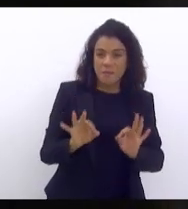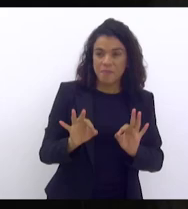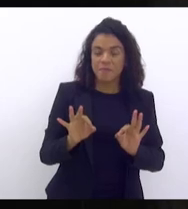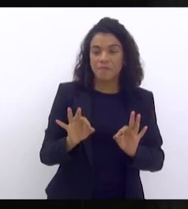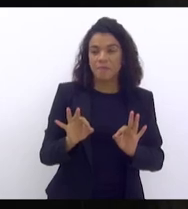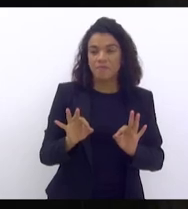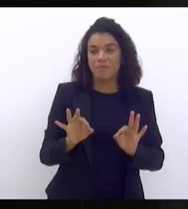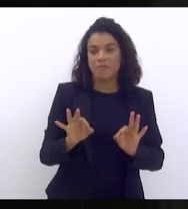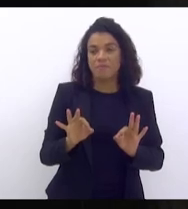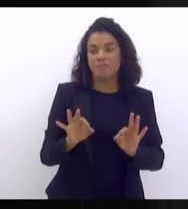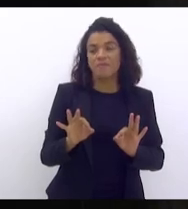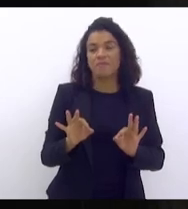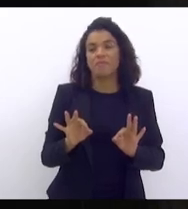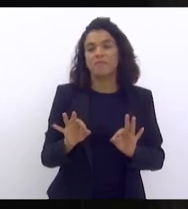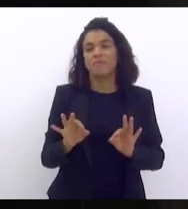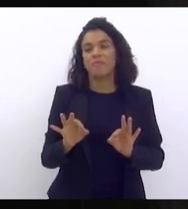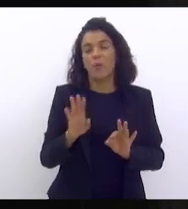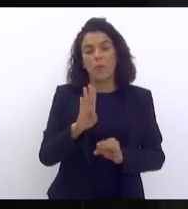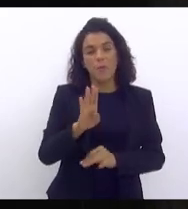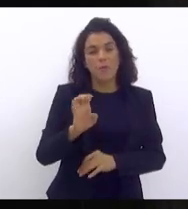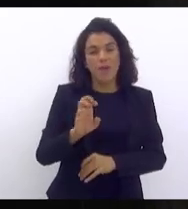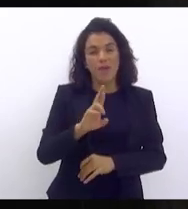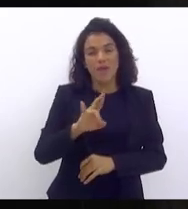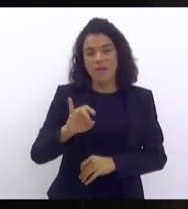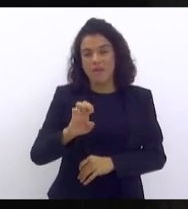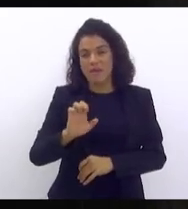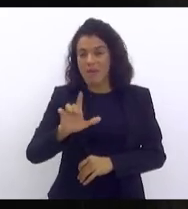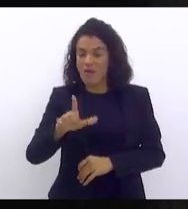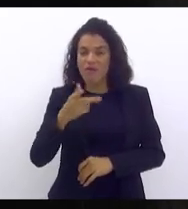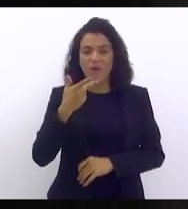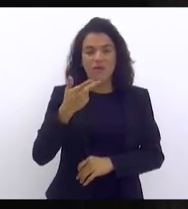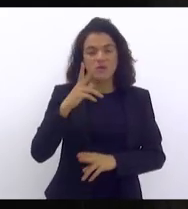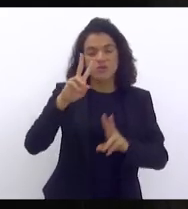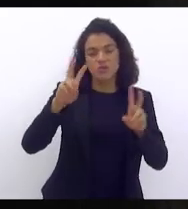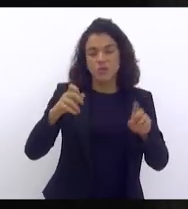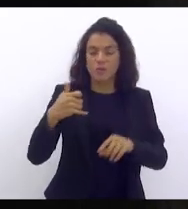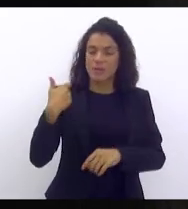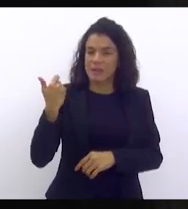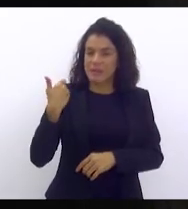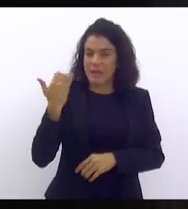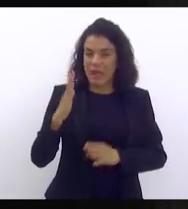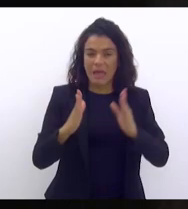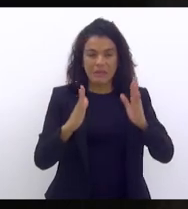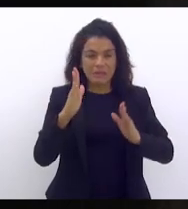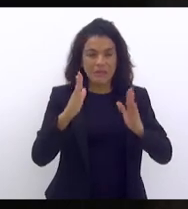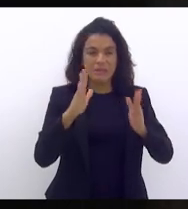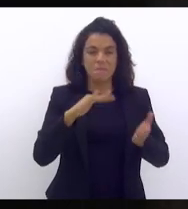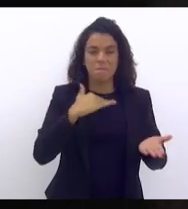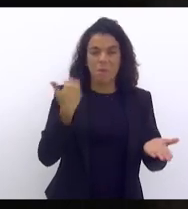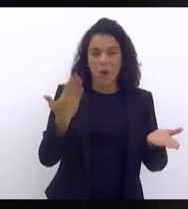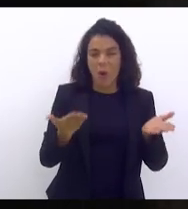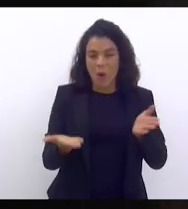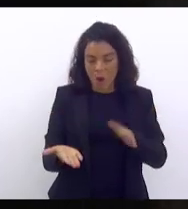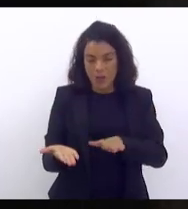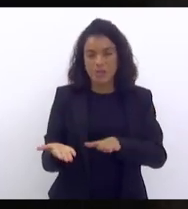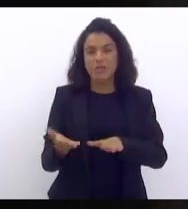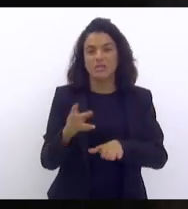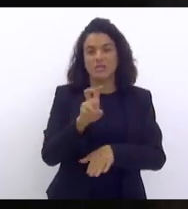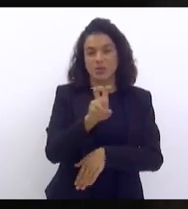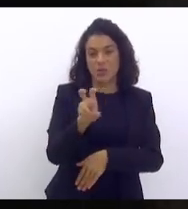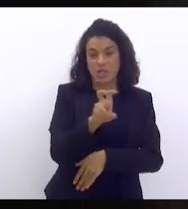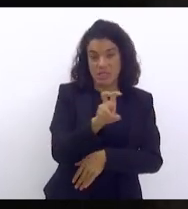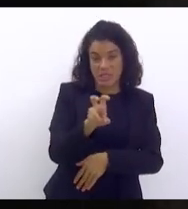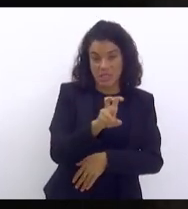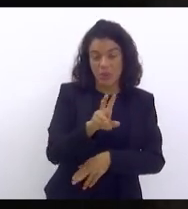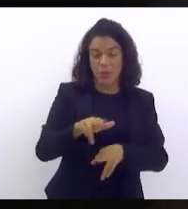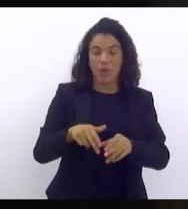como o Berriel falou sobre, e o Sandro, sobre a faixa etária de morte, sobre, né, o nosso pessoal por causa de